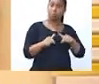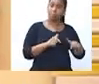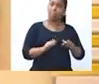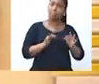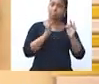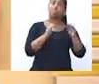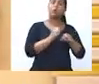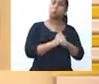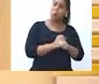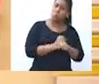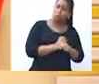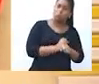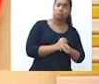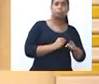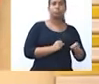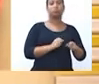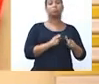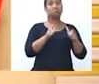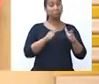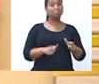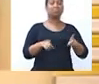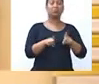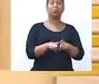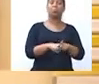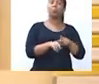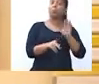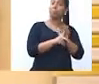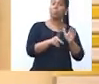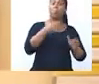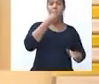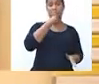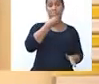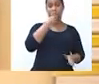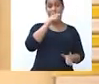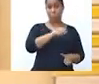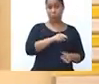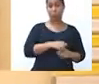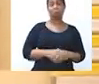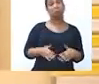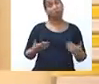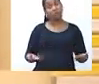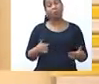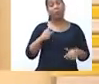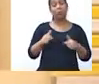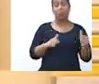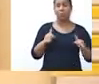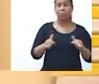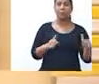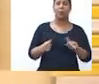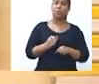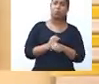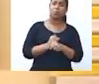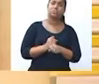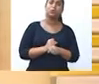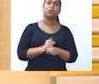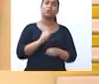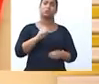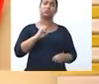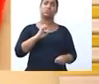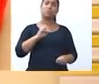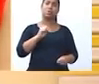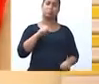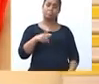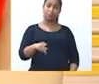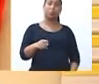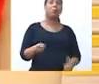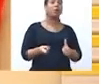técnica durante muitos anos, em ambientes que também eram prioritariamente, uhum, masculinos. Quando eu trabalhei alguns anos na CESP, eu era a